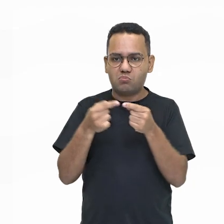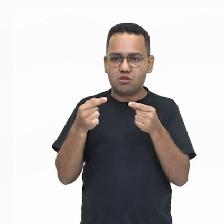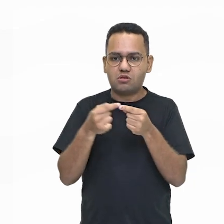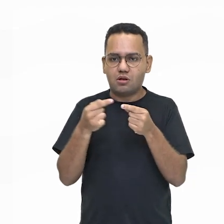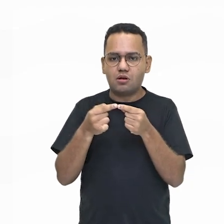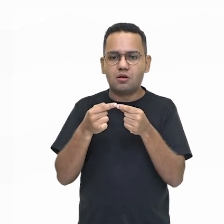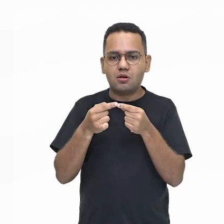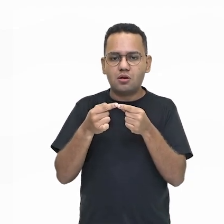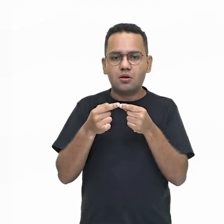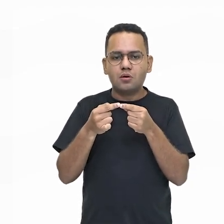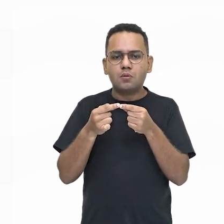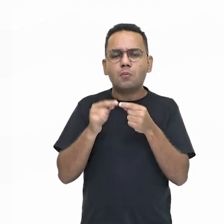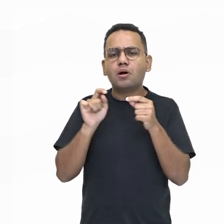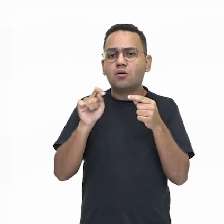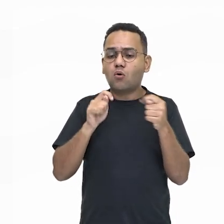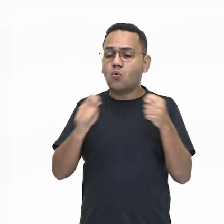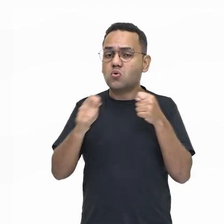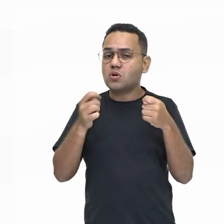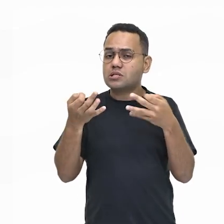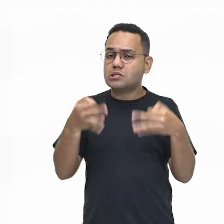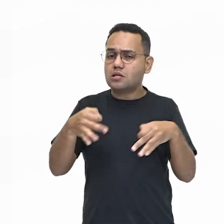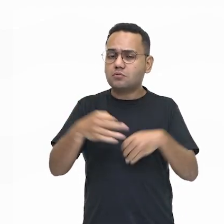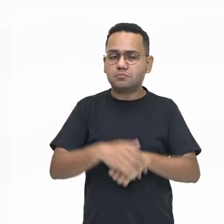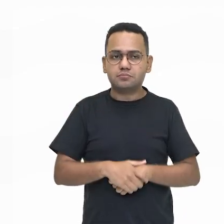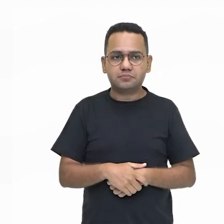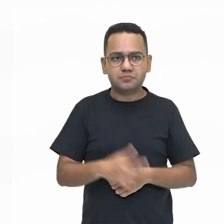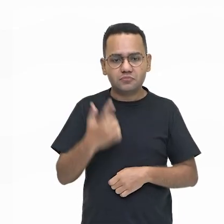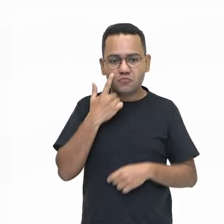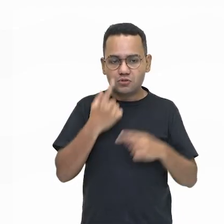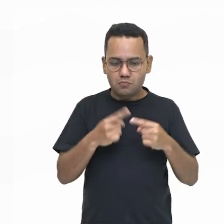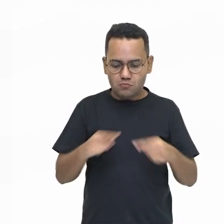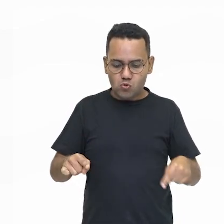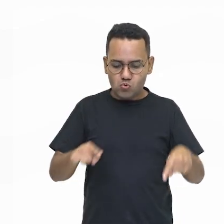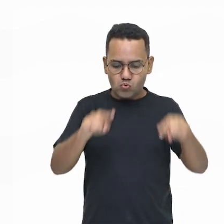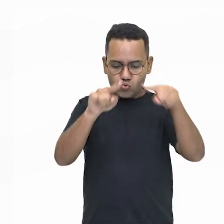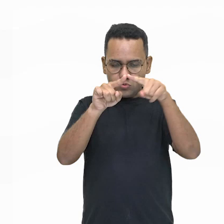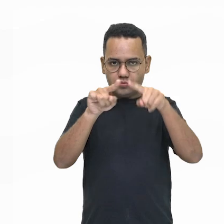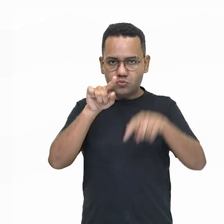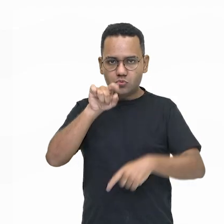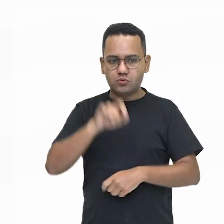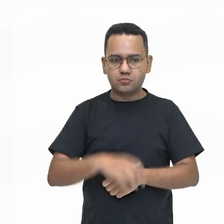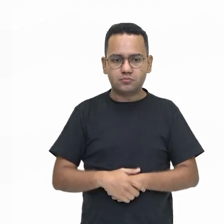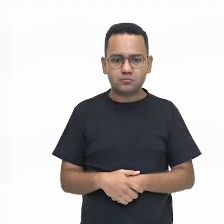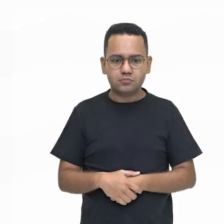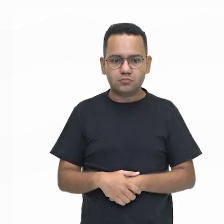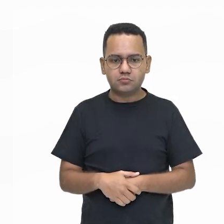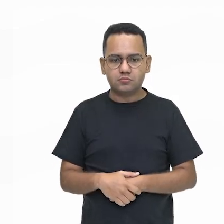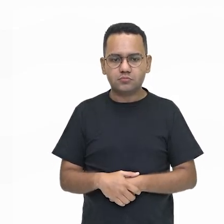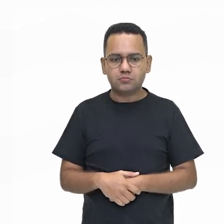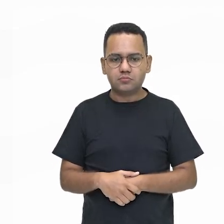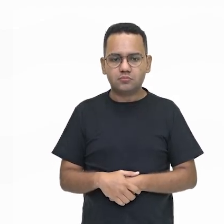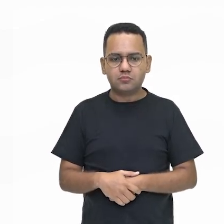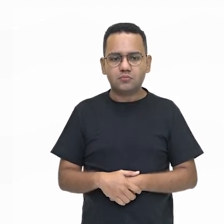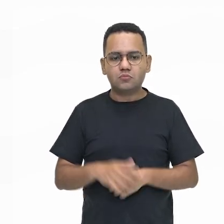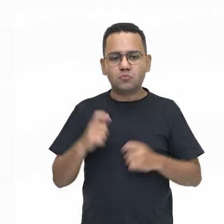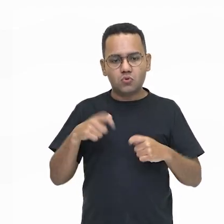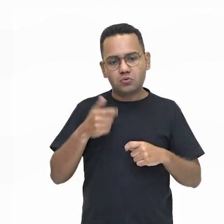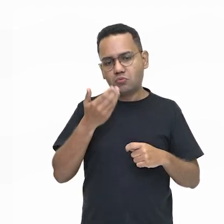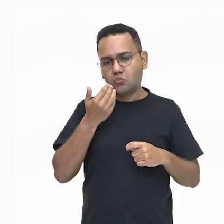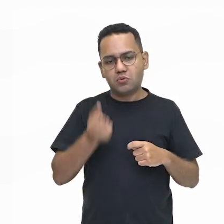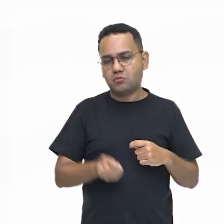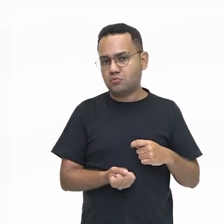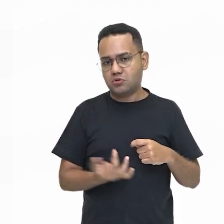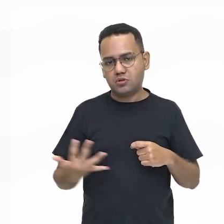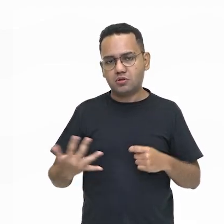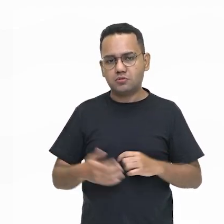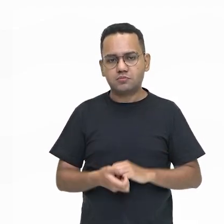comer em determinada quantidade. Então, na base da pirâmide, está aquilo que a gente pode comer em maior quantidade.